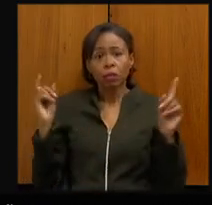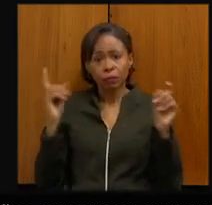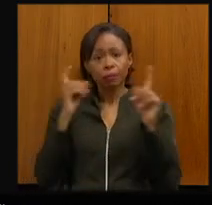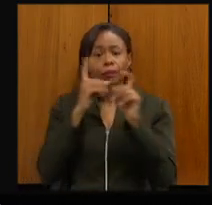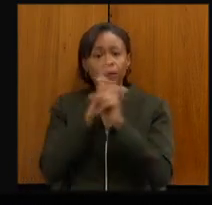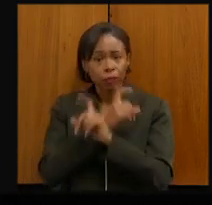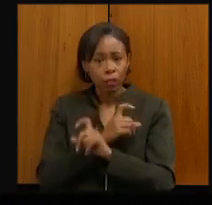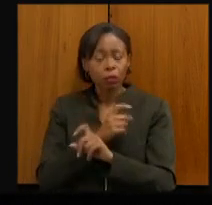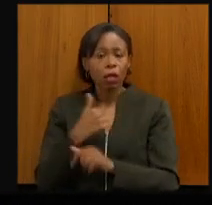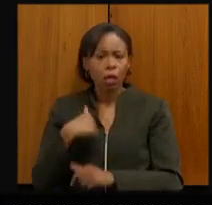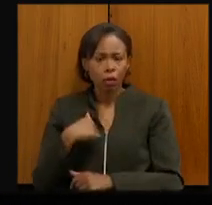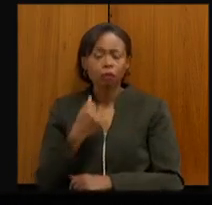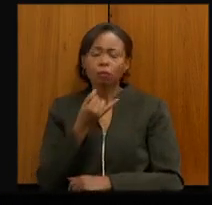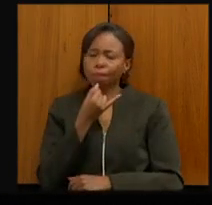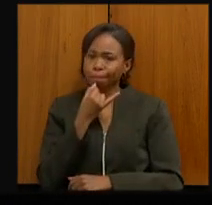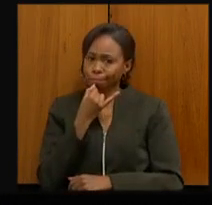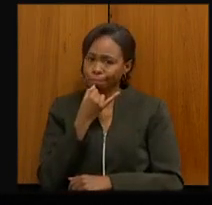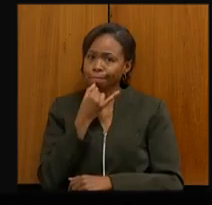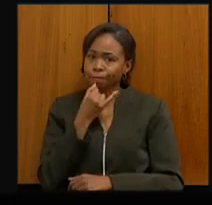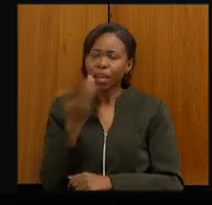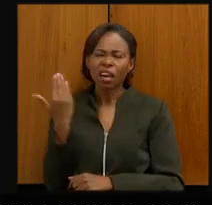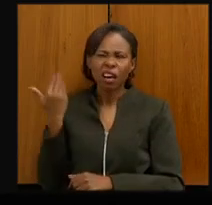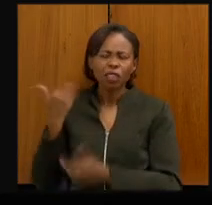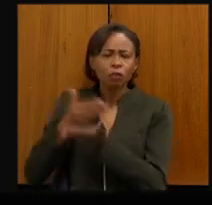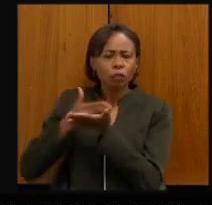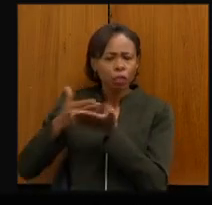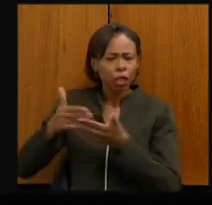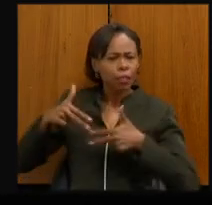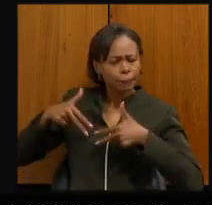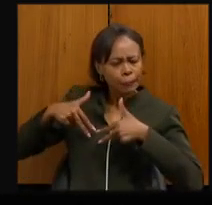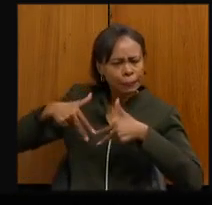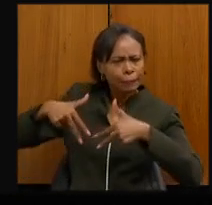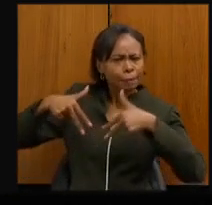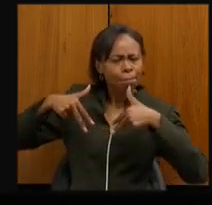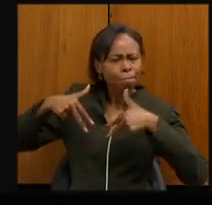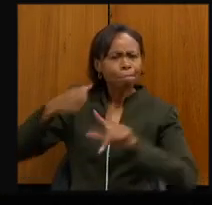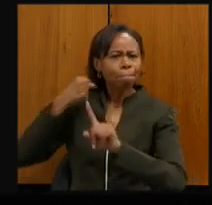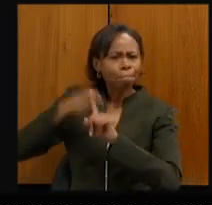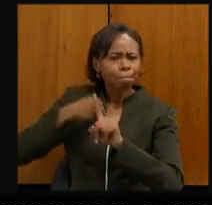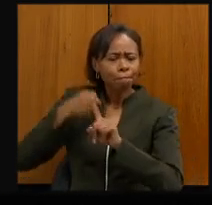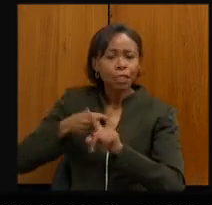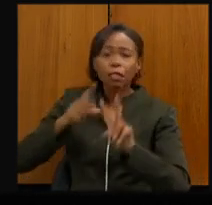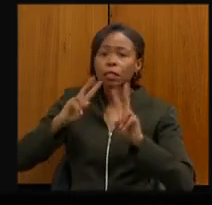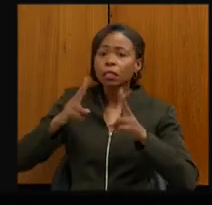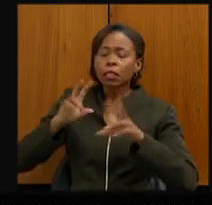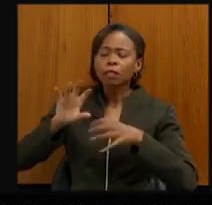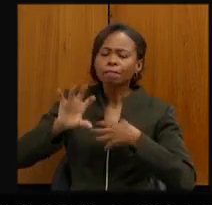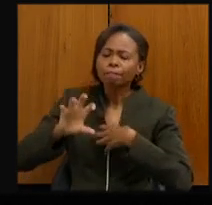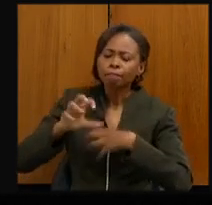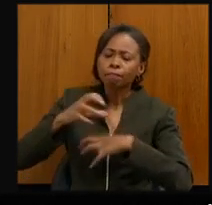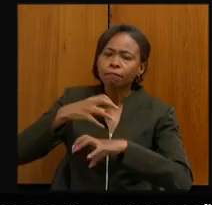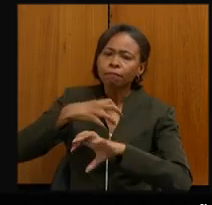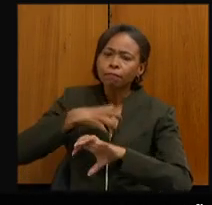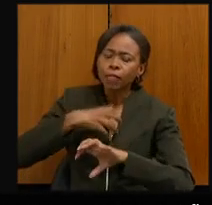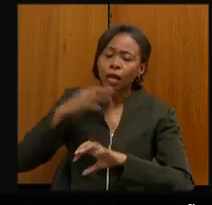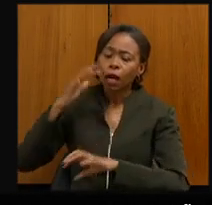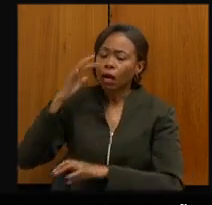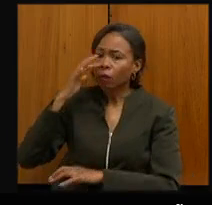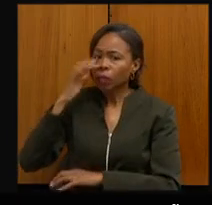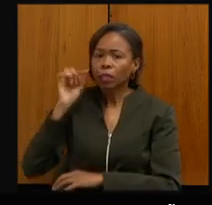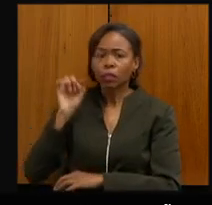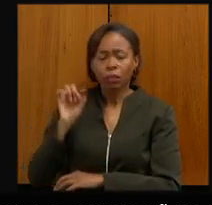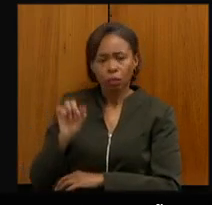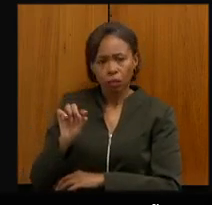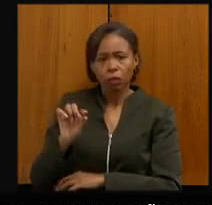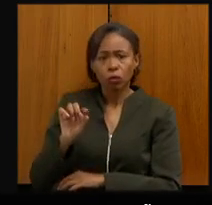muito triste desde quando eu comecei a entrar na militância eu sempre tire esse apreço e essa admiração e